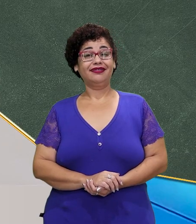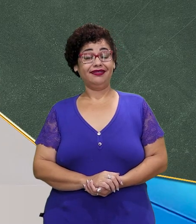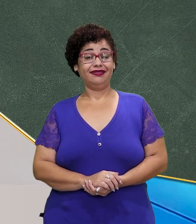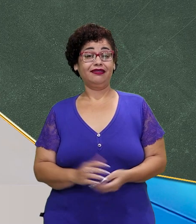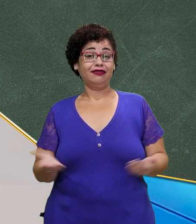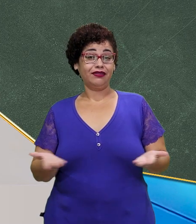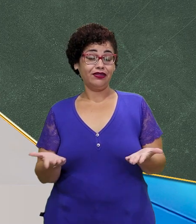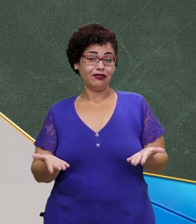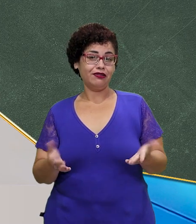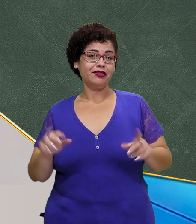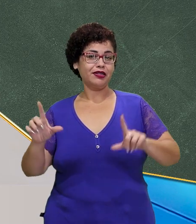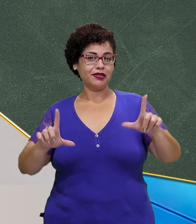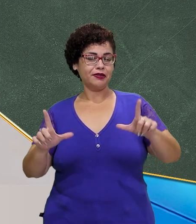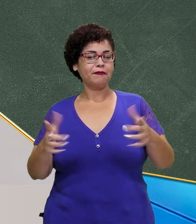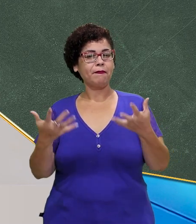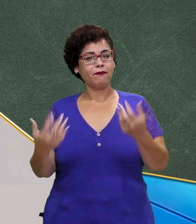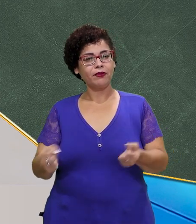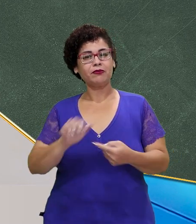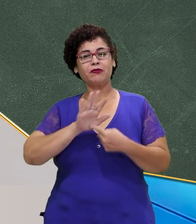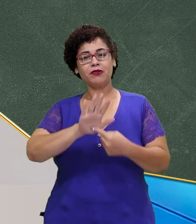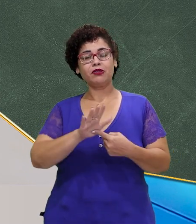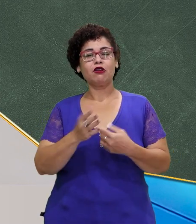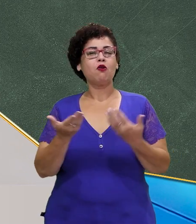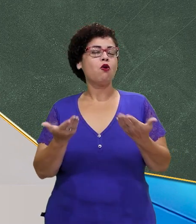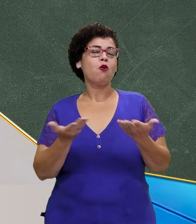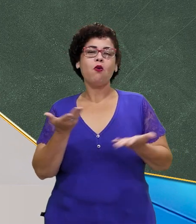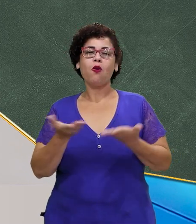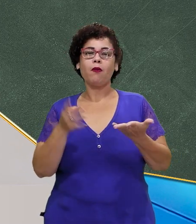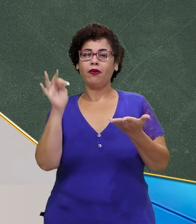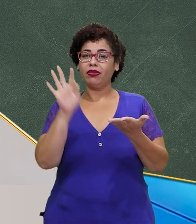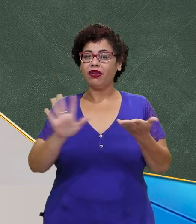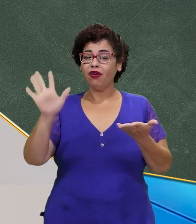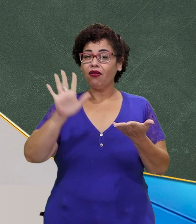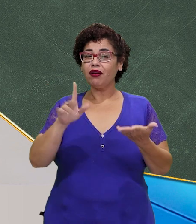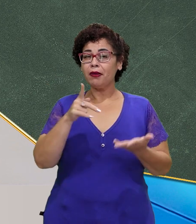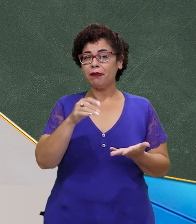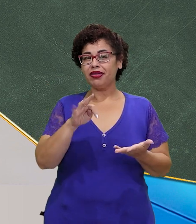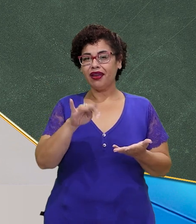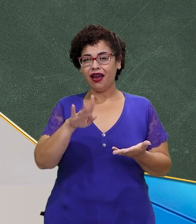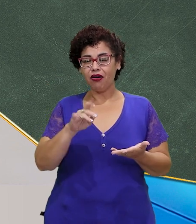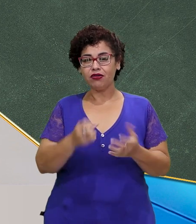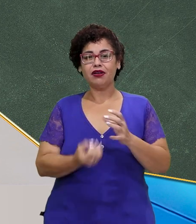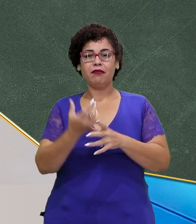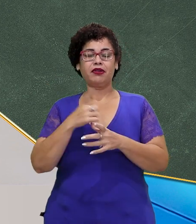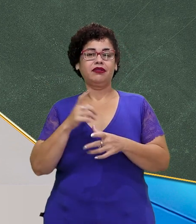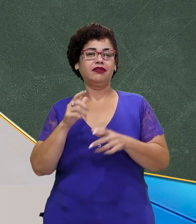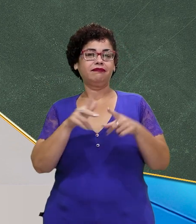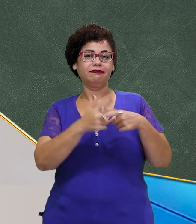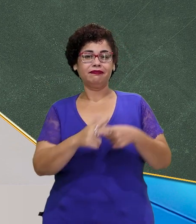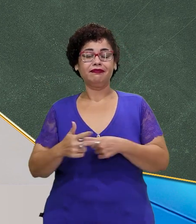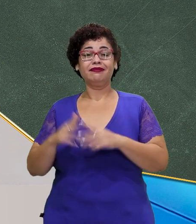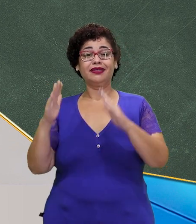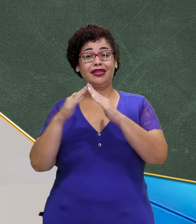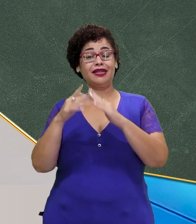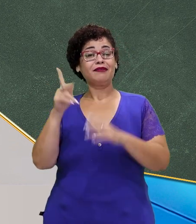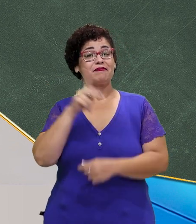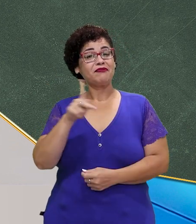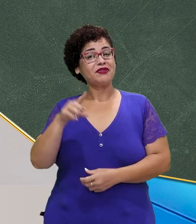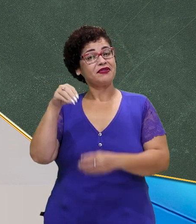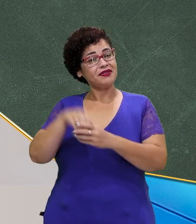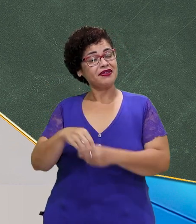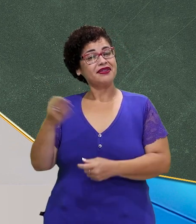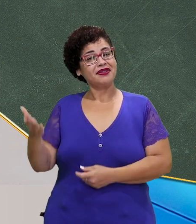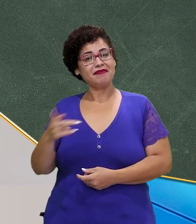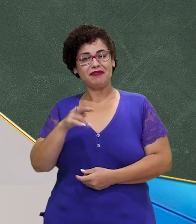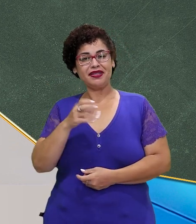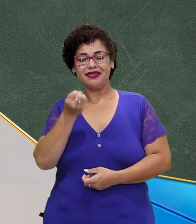No episódio de hoje, vamos te mostrar como o Teorema de Pitágoras apareceu na reforma da casa da professora